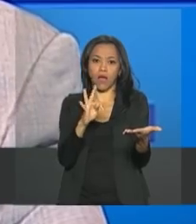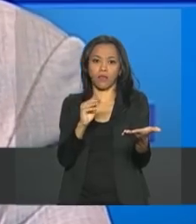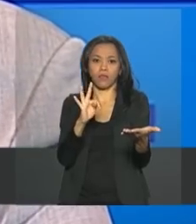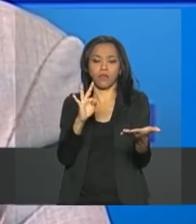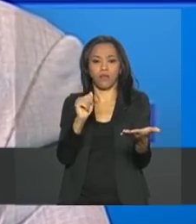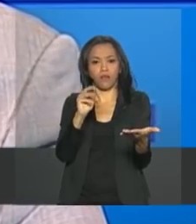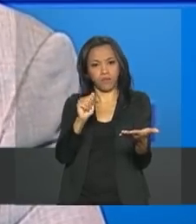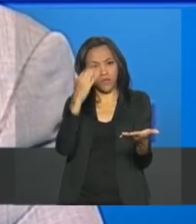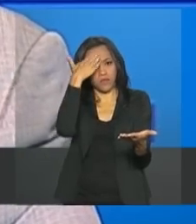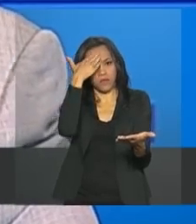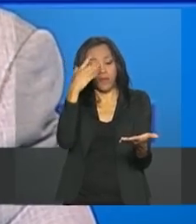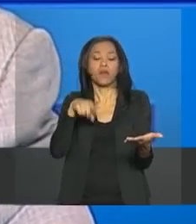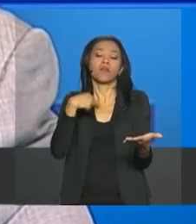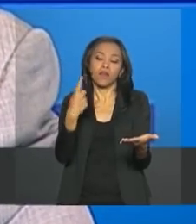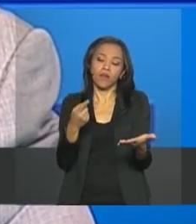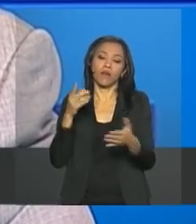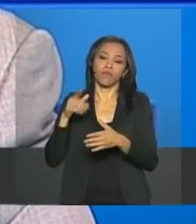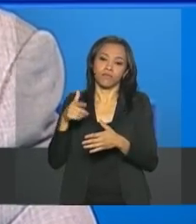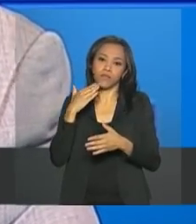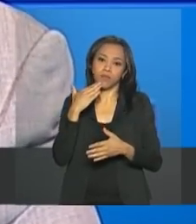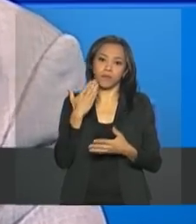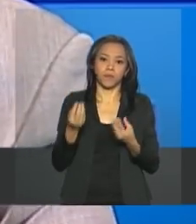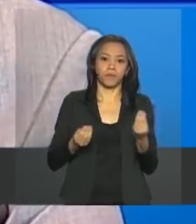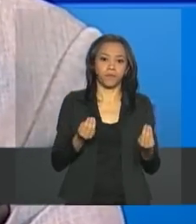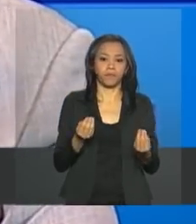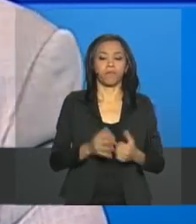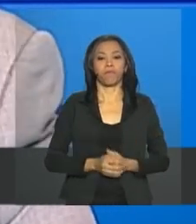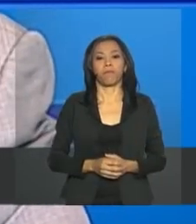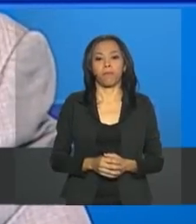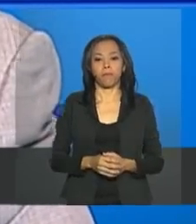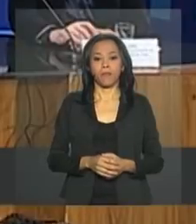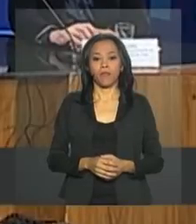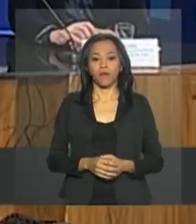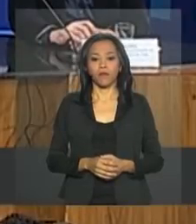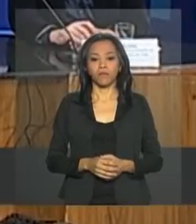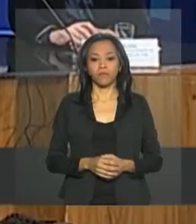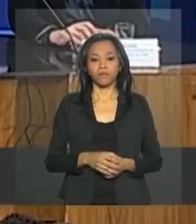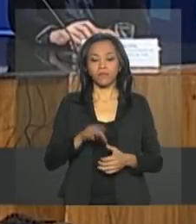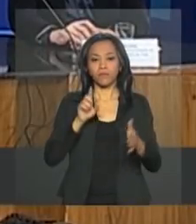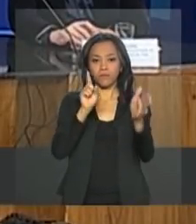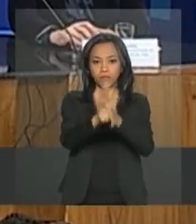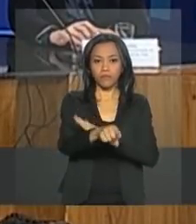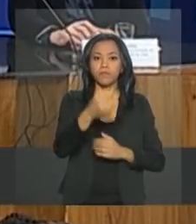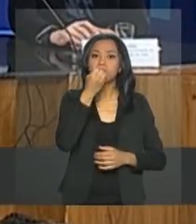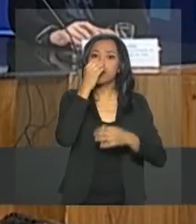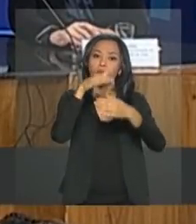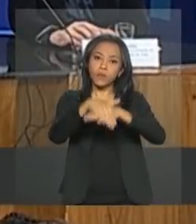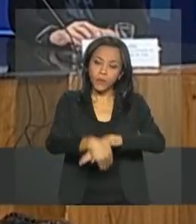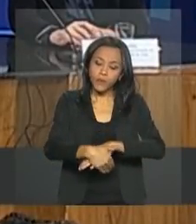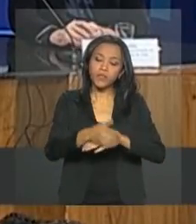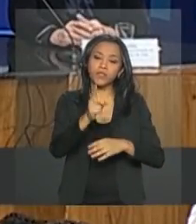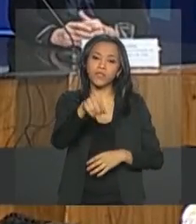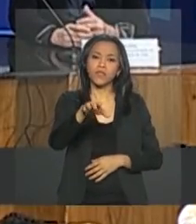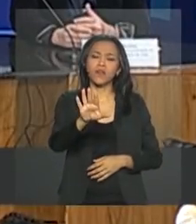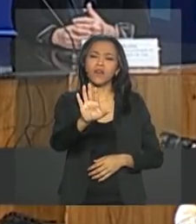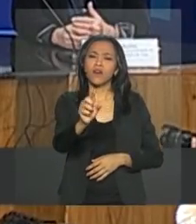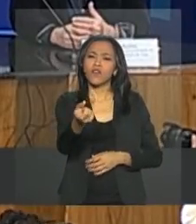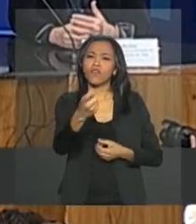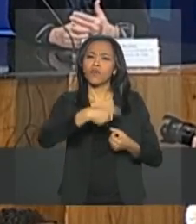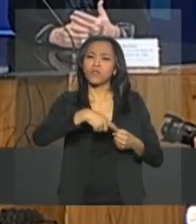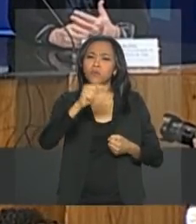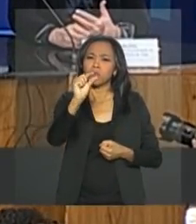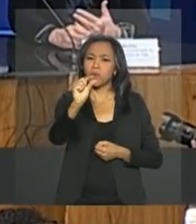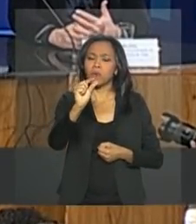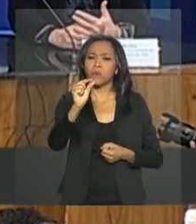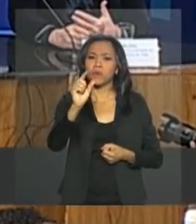pelo inep há muitos anos para poder se manter esta hora a série é boa noite já boldrini da folha é voltando um pouco na questão